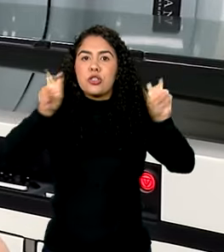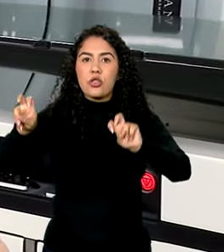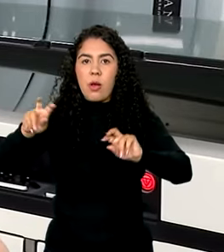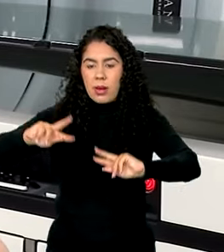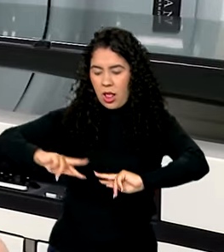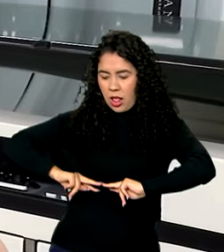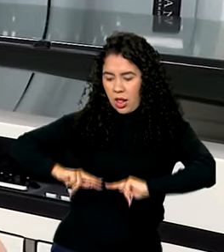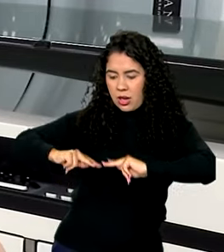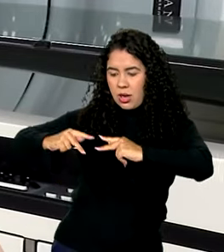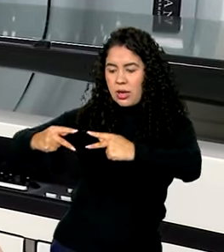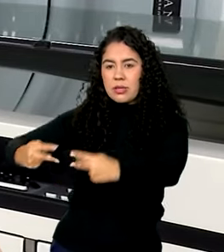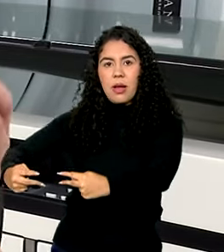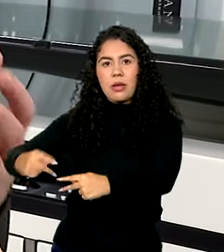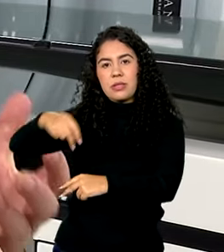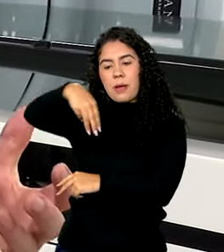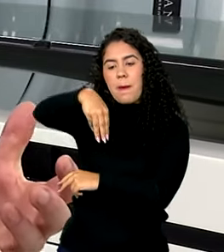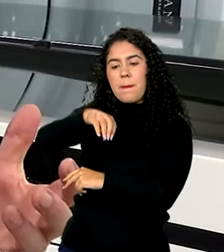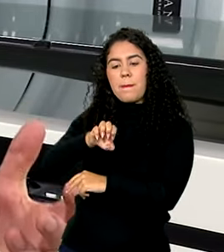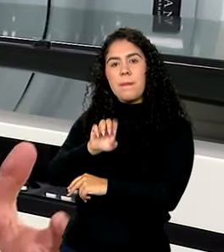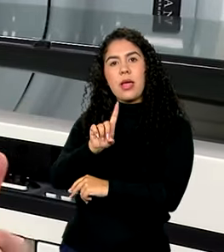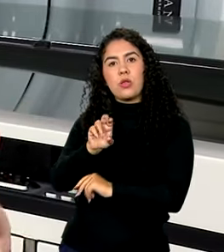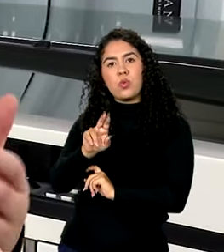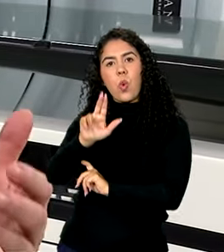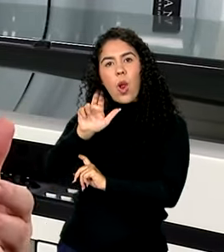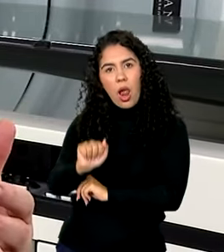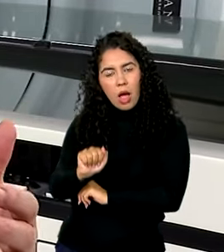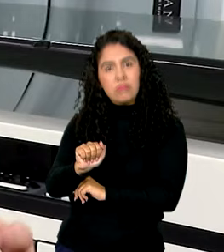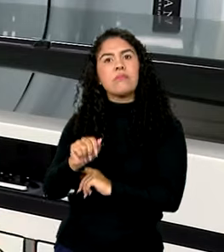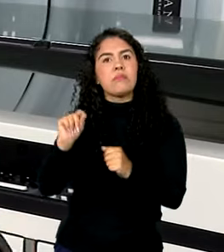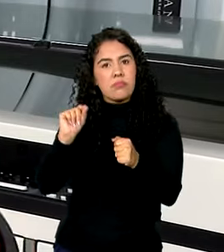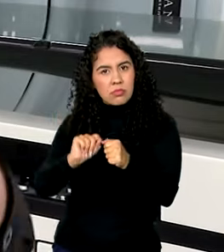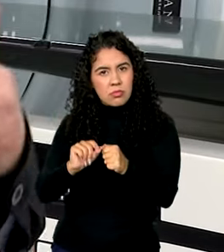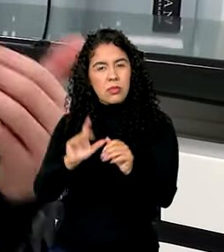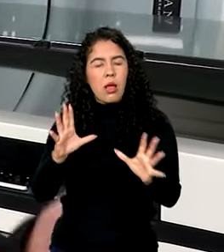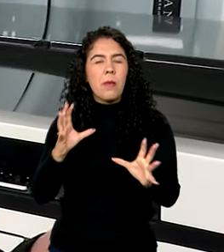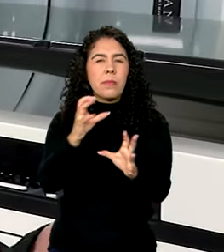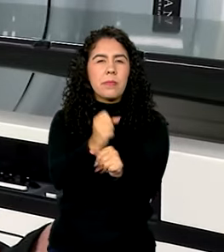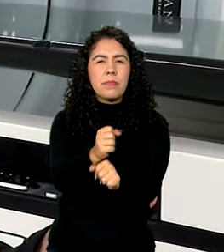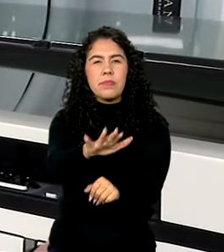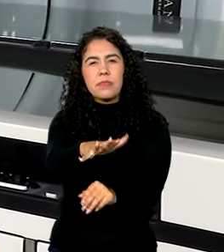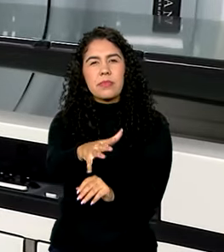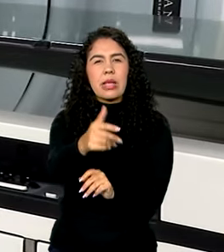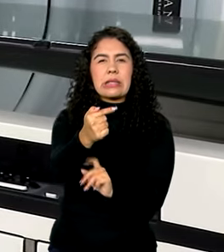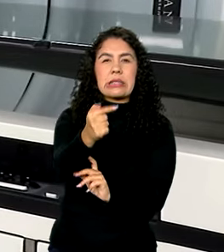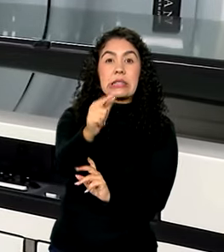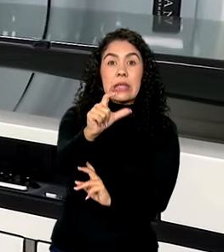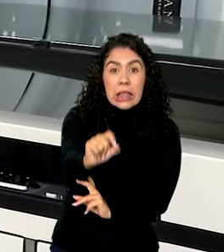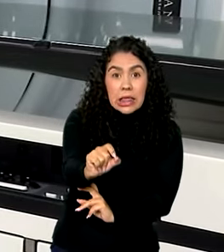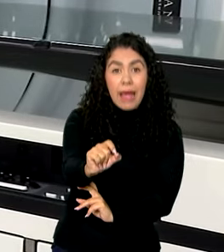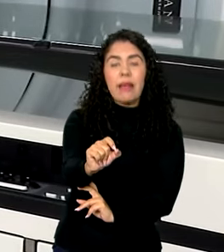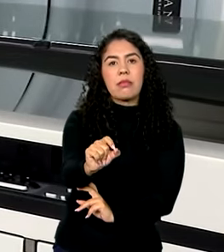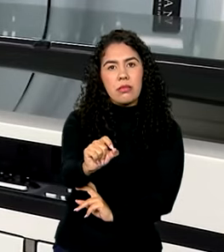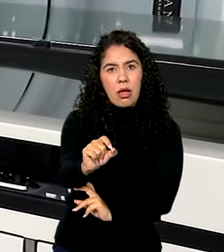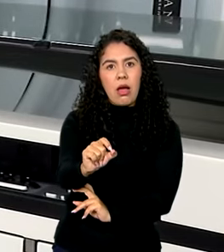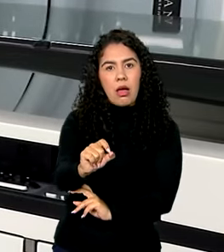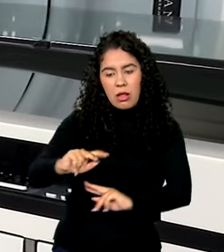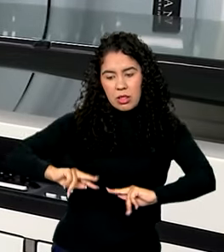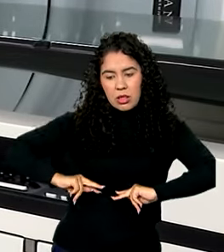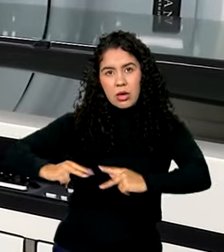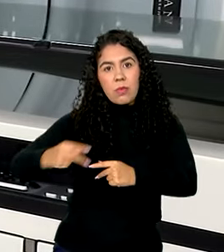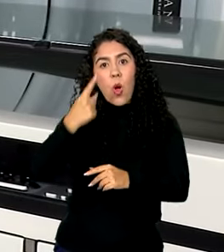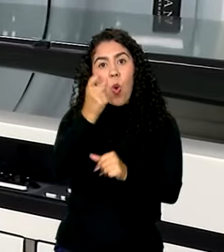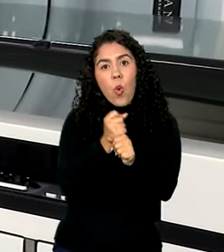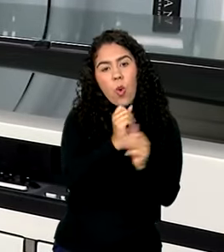ósea né que nós vamos chegar a fazer 70 transplantes por ano de